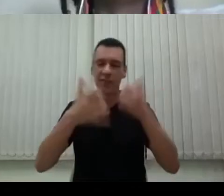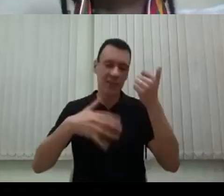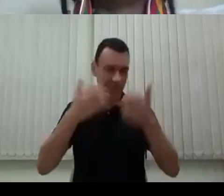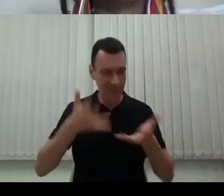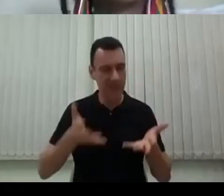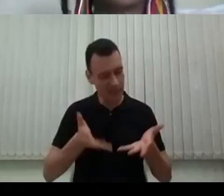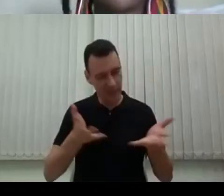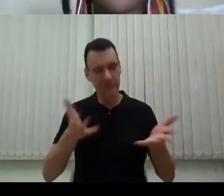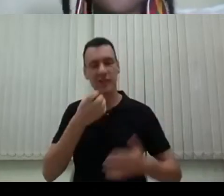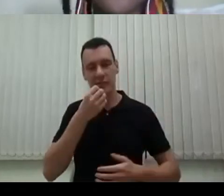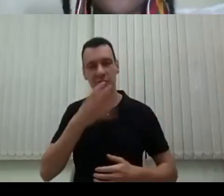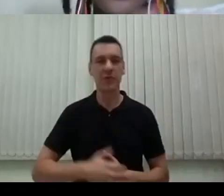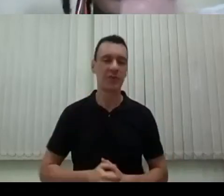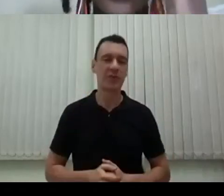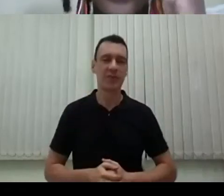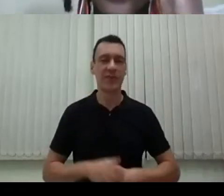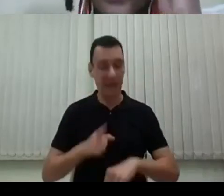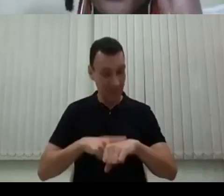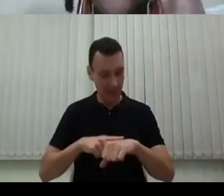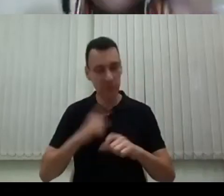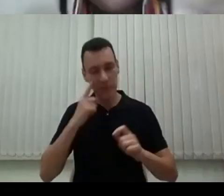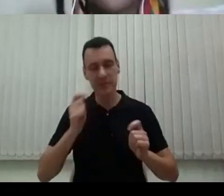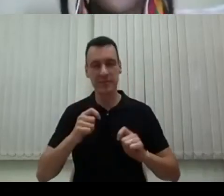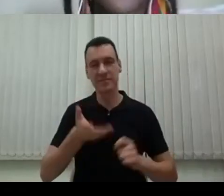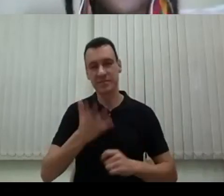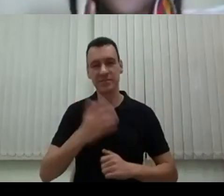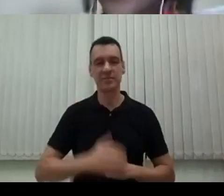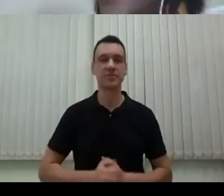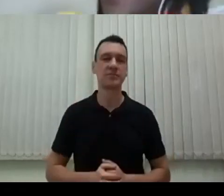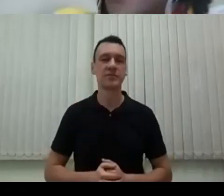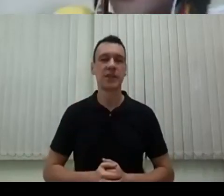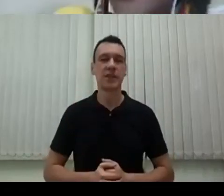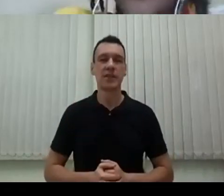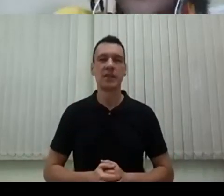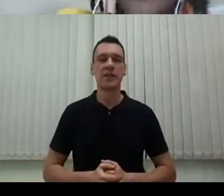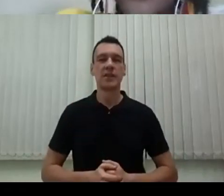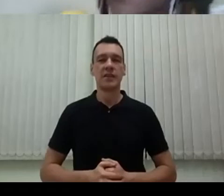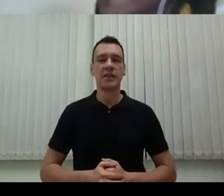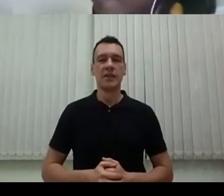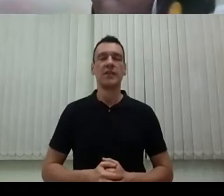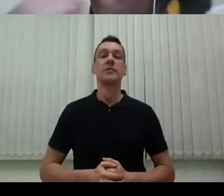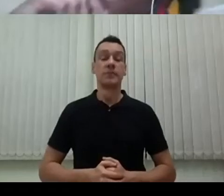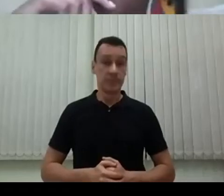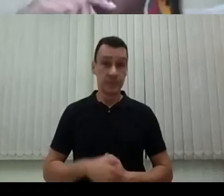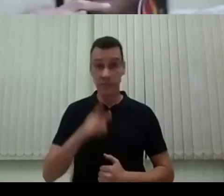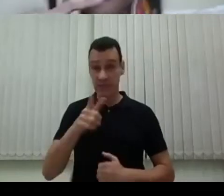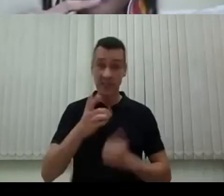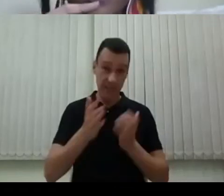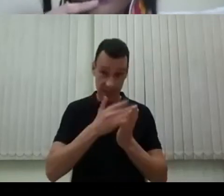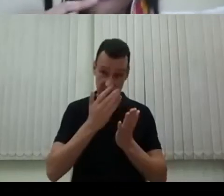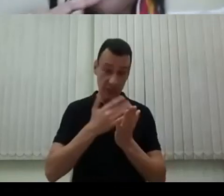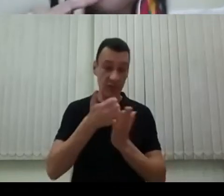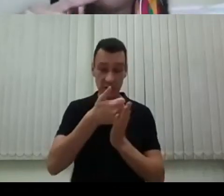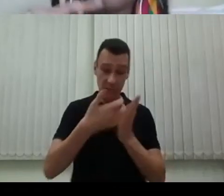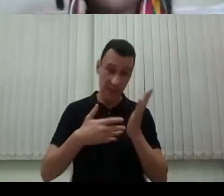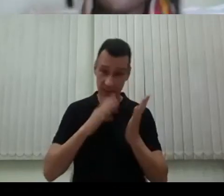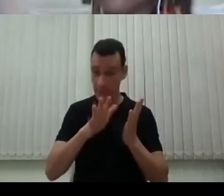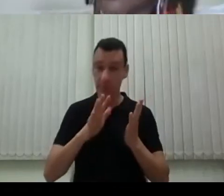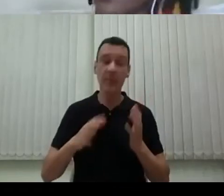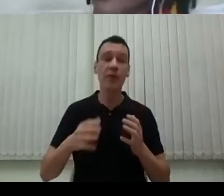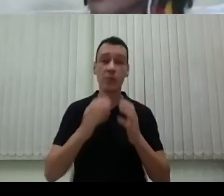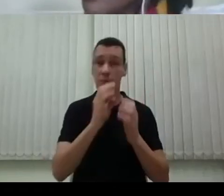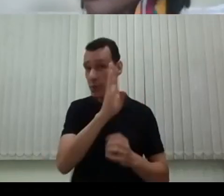vamos lá que a gente tem tempo. Como eu dizia, nesse livro falamos do papel político das bibliotecas como